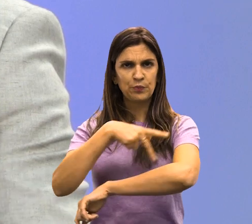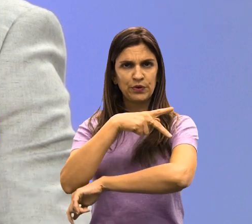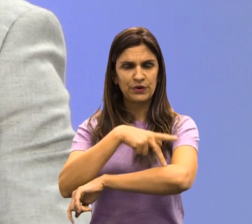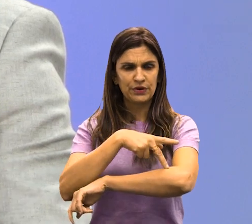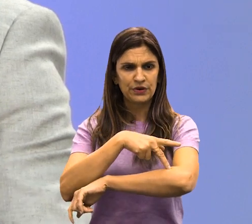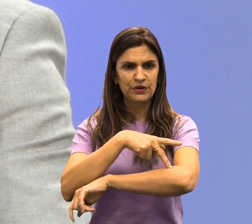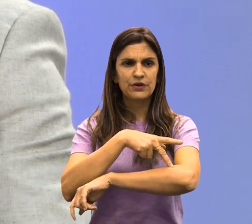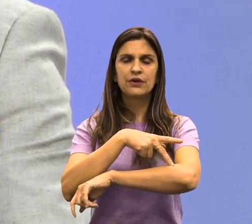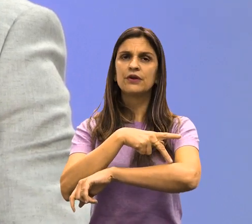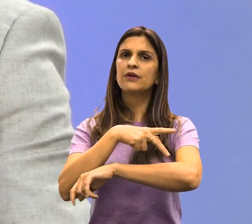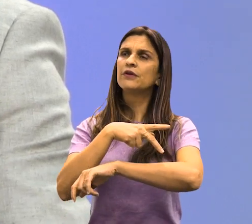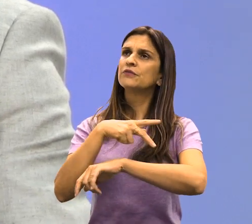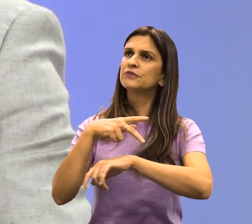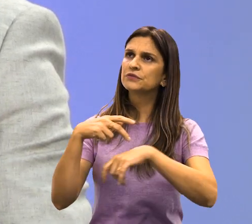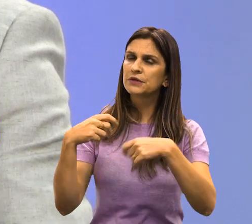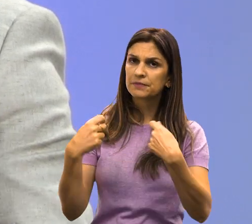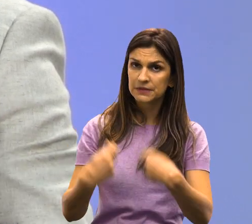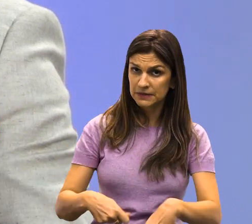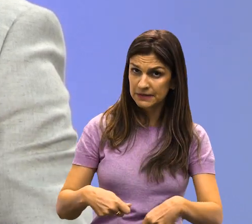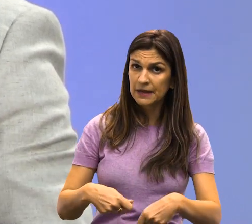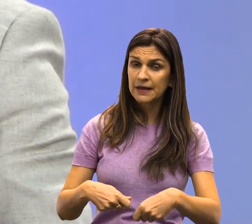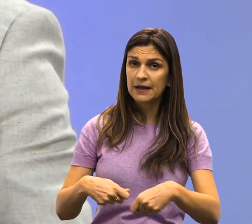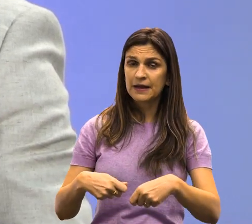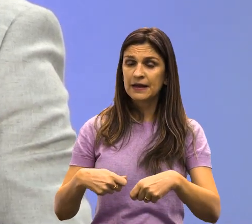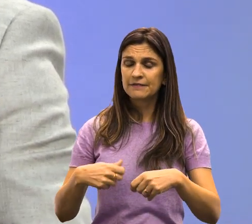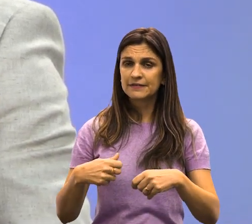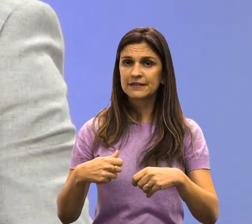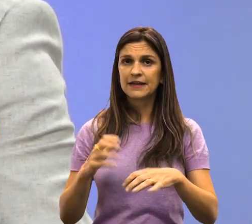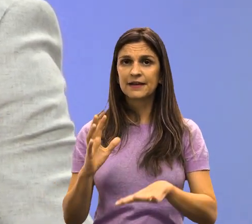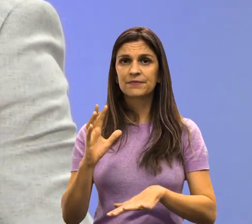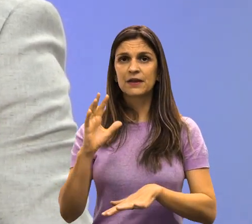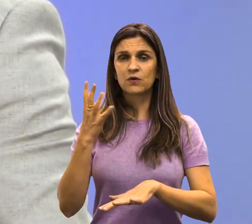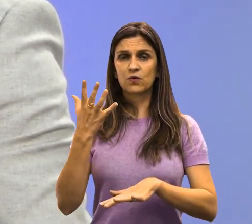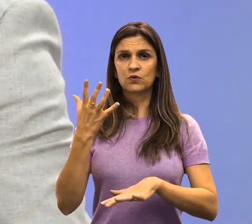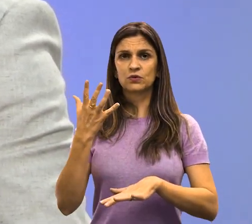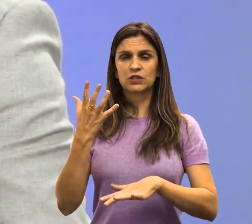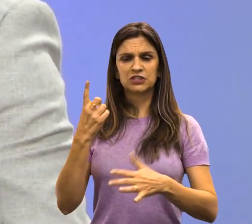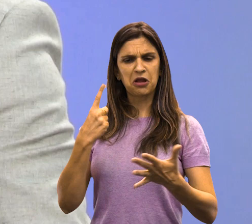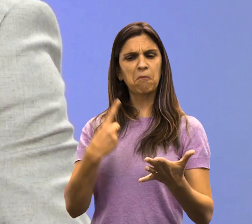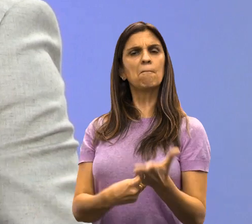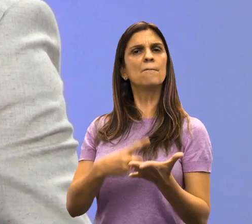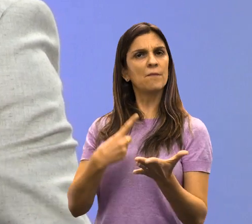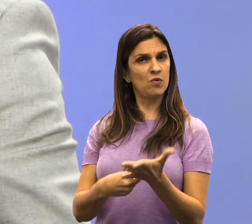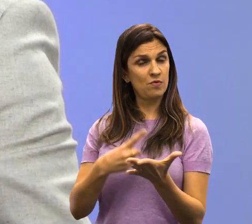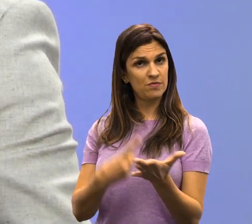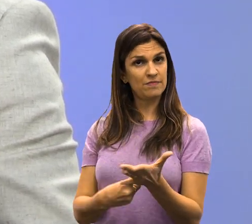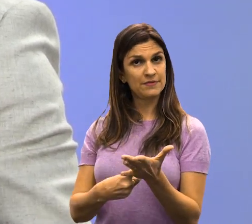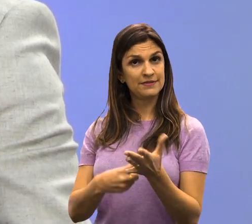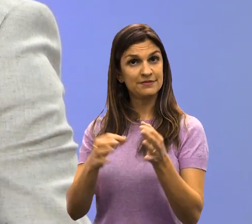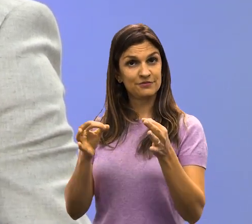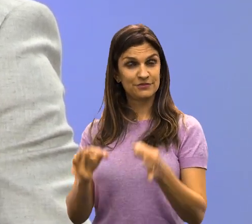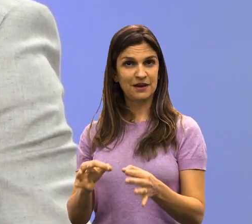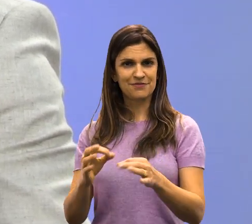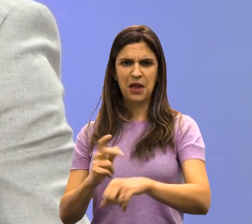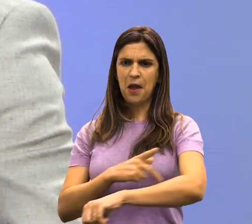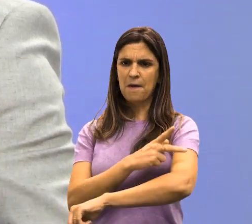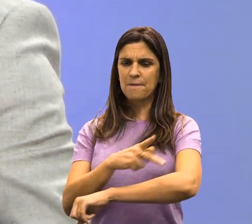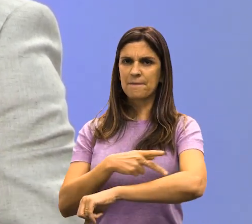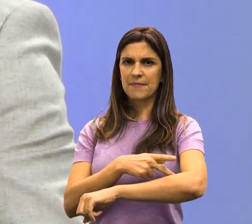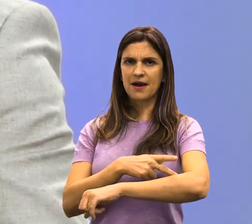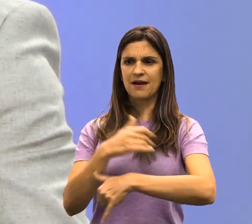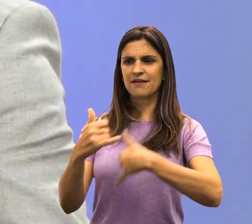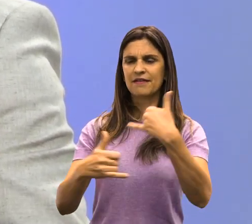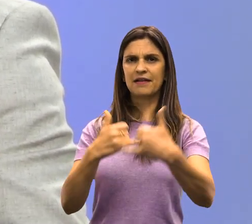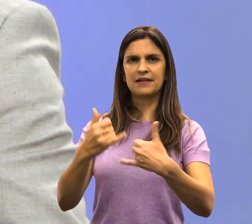deveria ser uma obrigação, eu não precisaria nem cobrar parque infantil